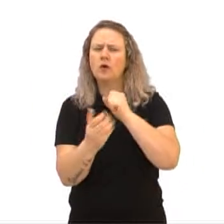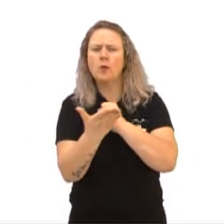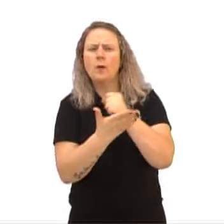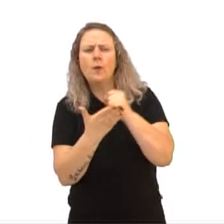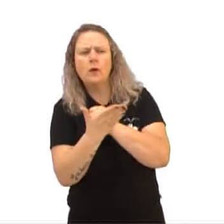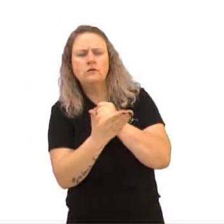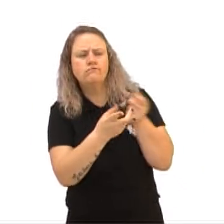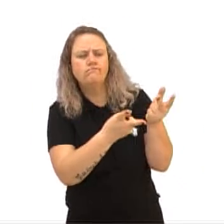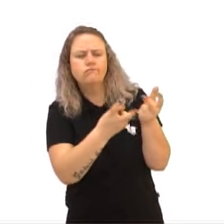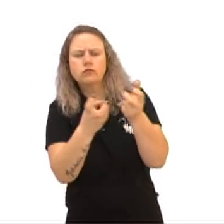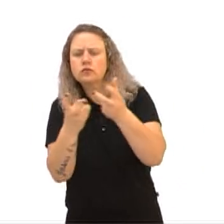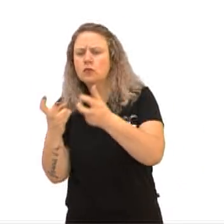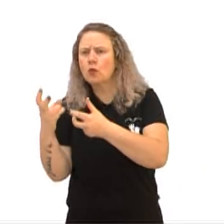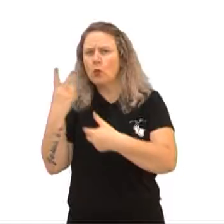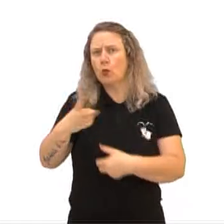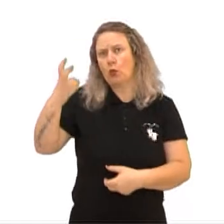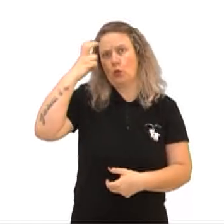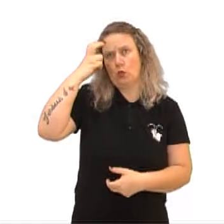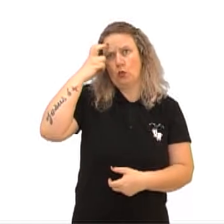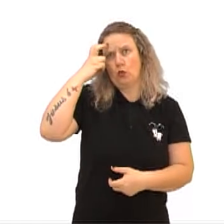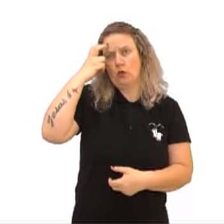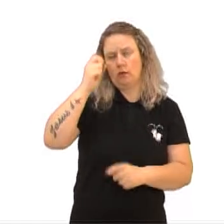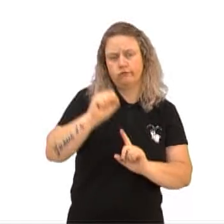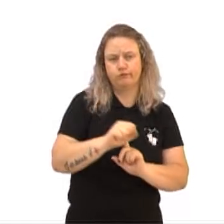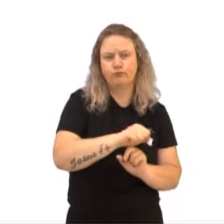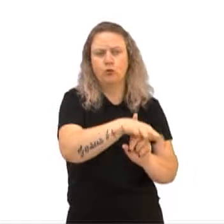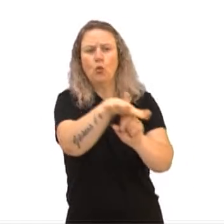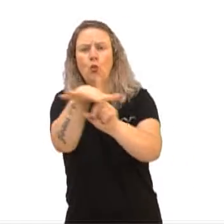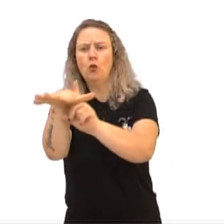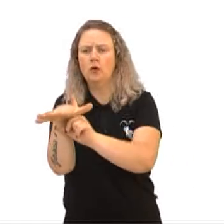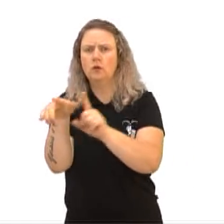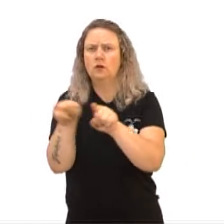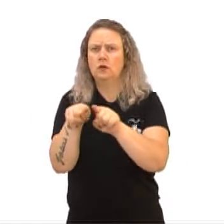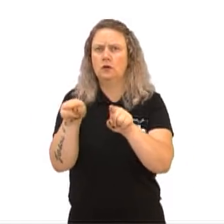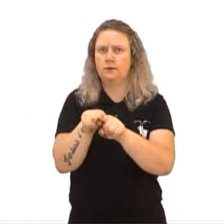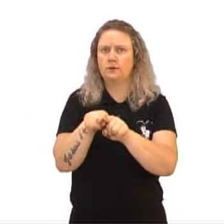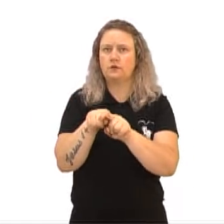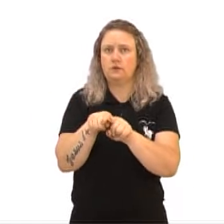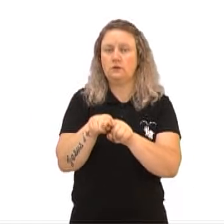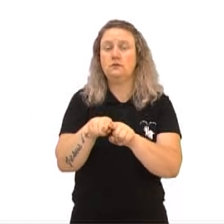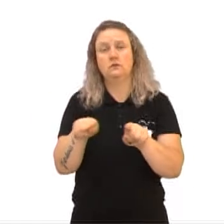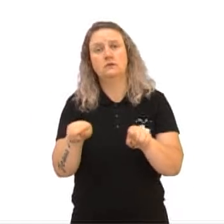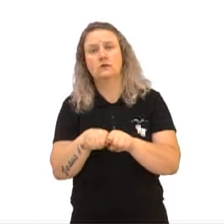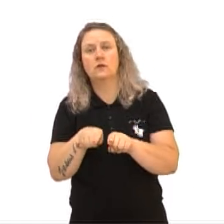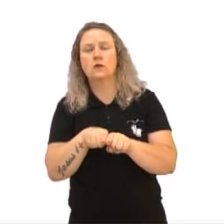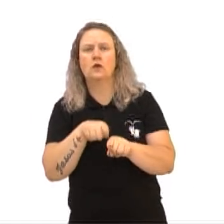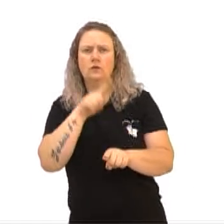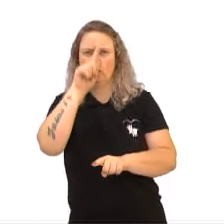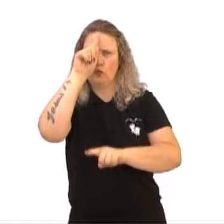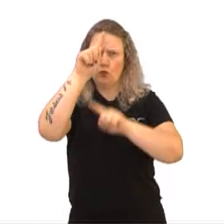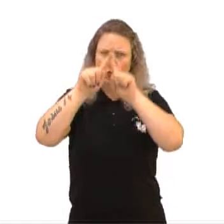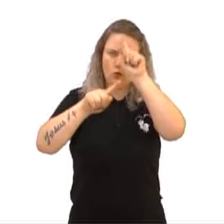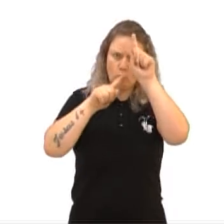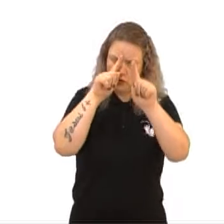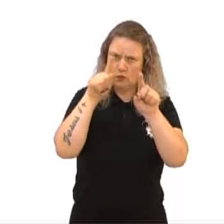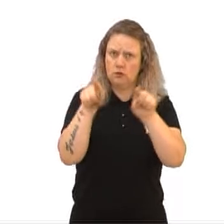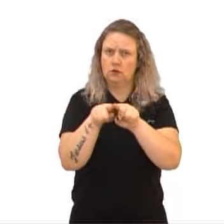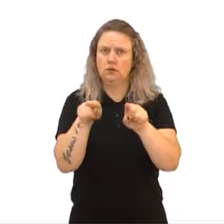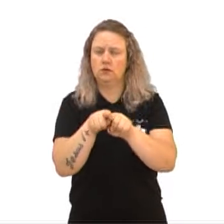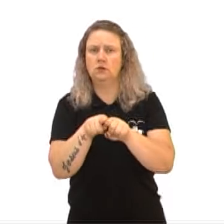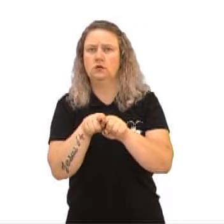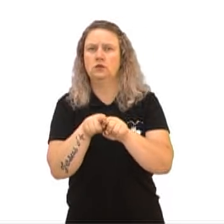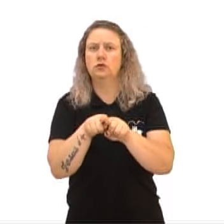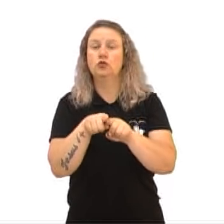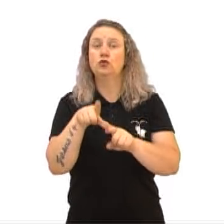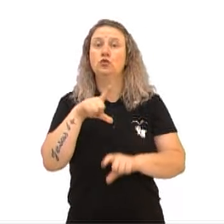popular. Com a riqueza de sua imaginação e conhecimento erudito e popular, universal e